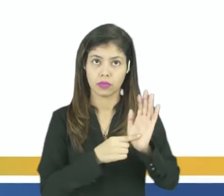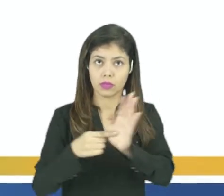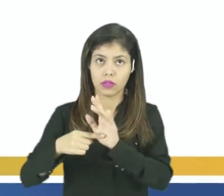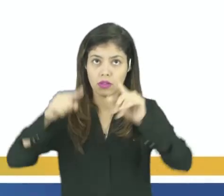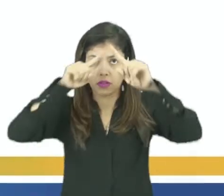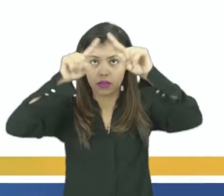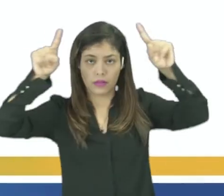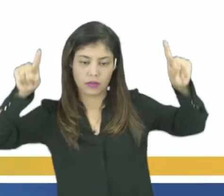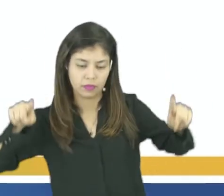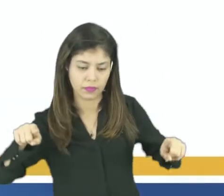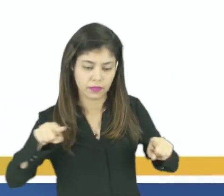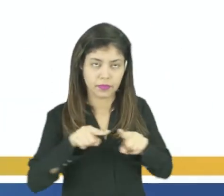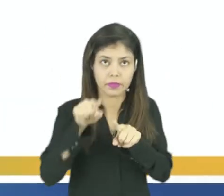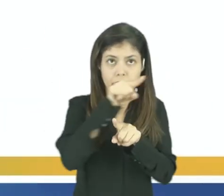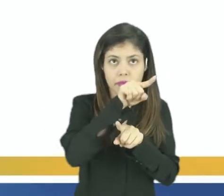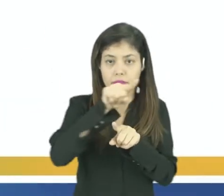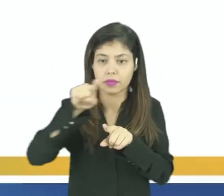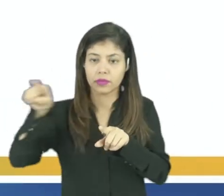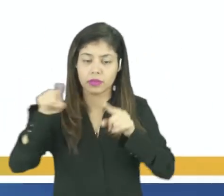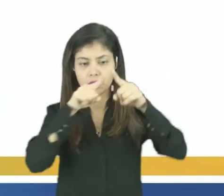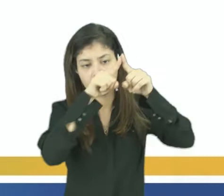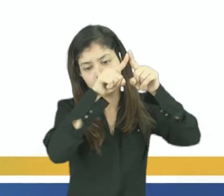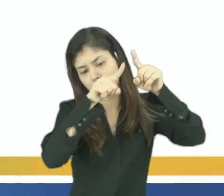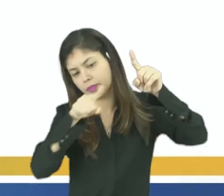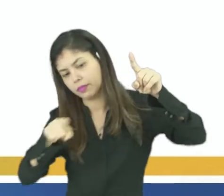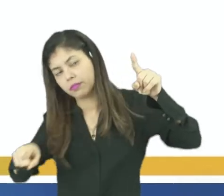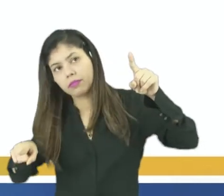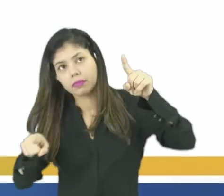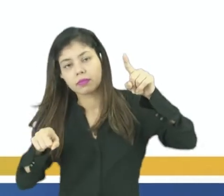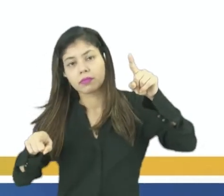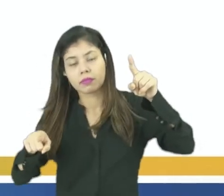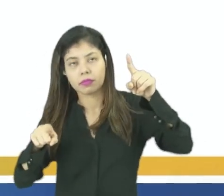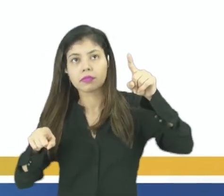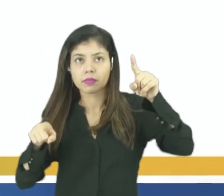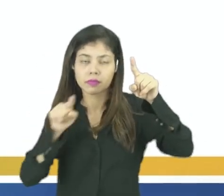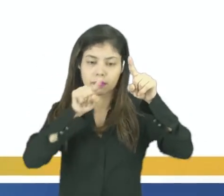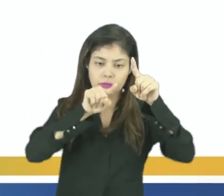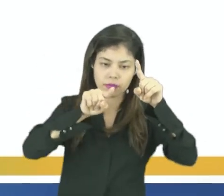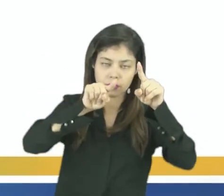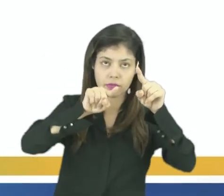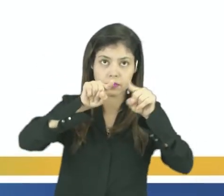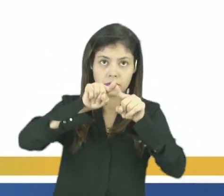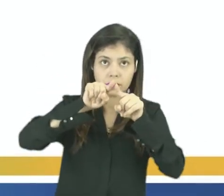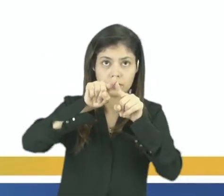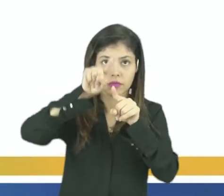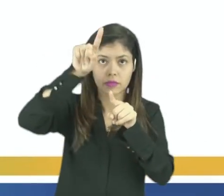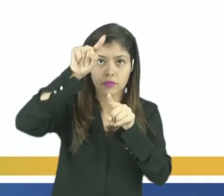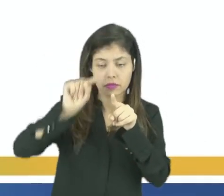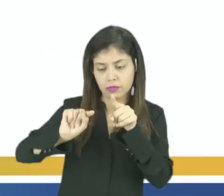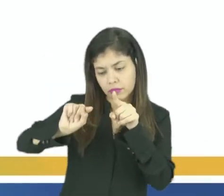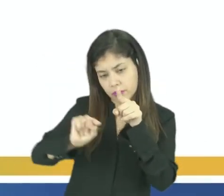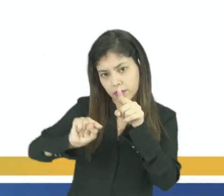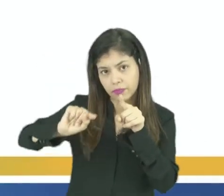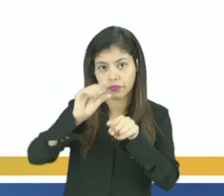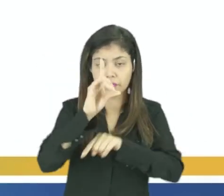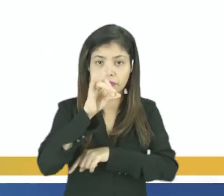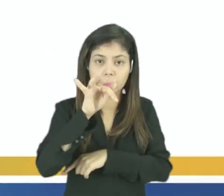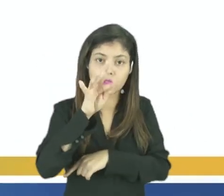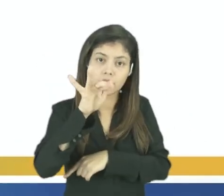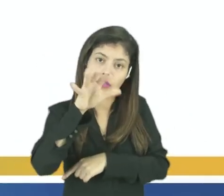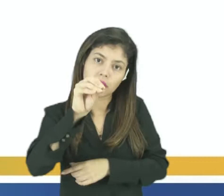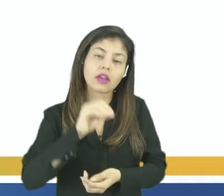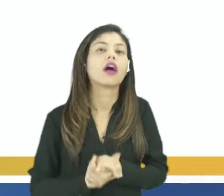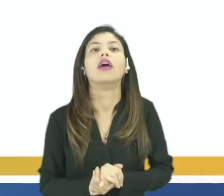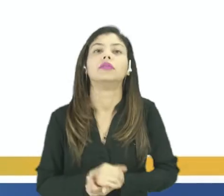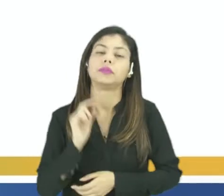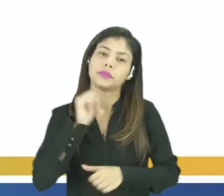né? Eu acho que se você acompanhar a internet aí, você vai saber da musiquinha que eu estou falando do meme. Não deu para colocar aqui, né? Infelizmente, o nosso tempo já é curto e eu